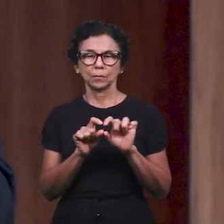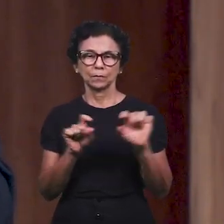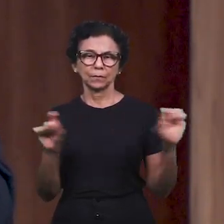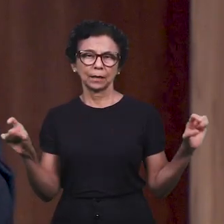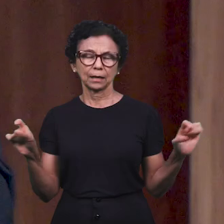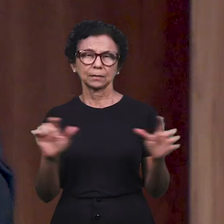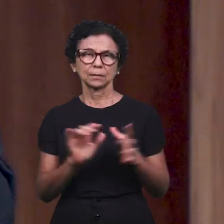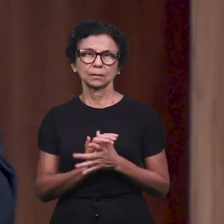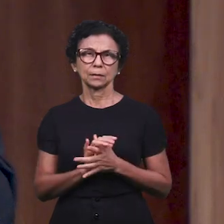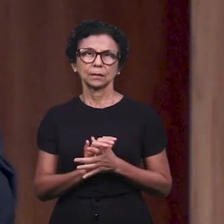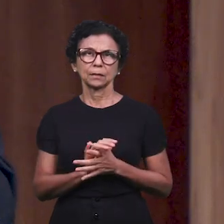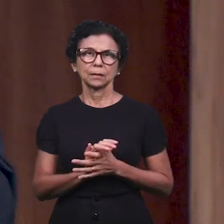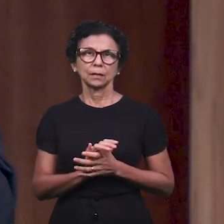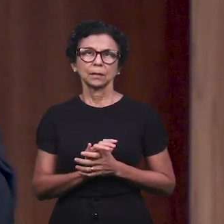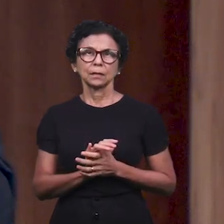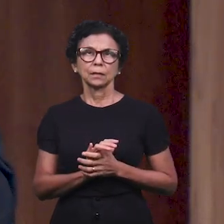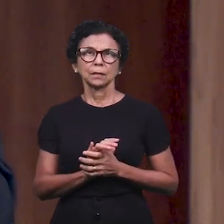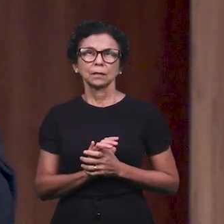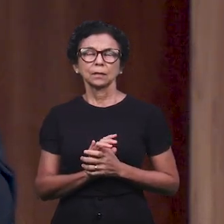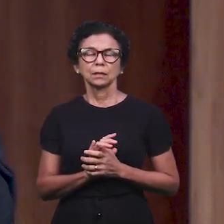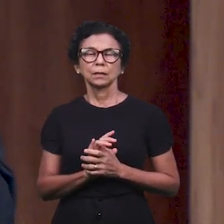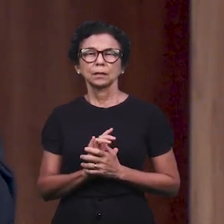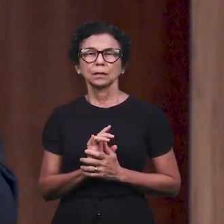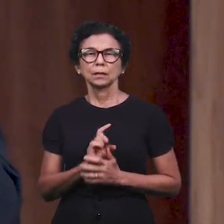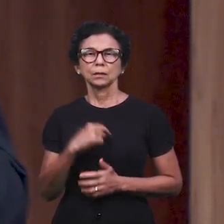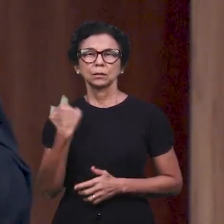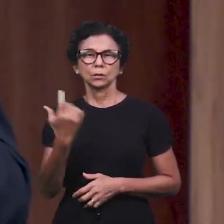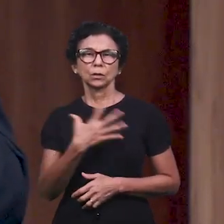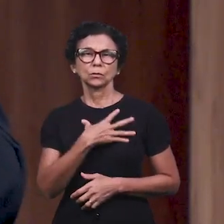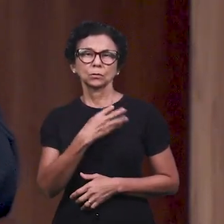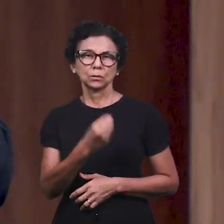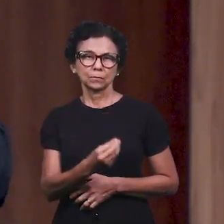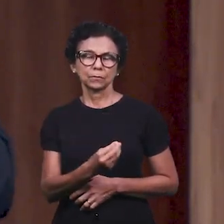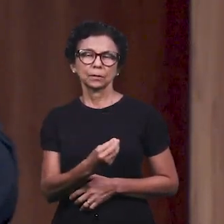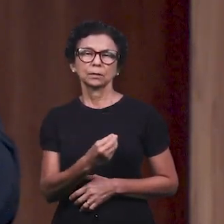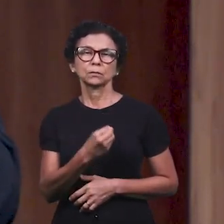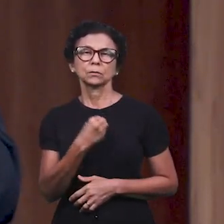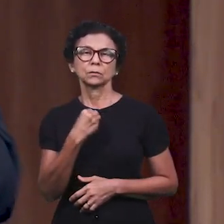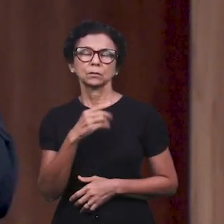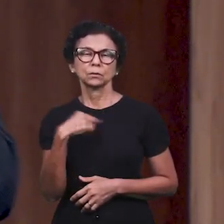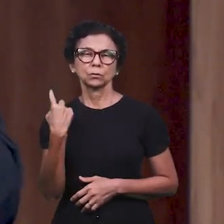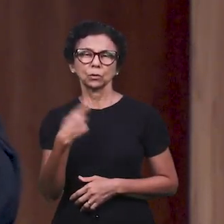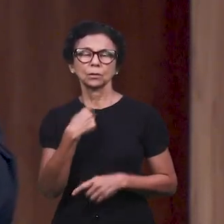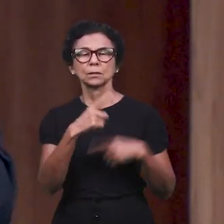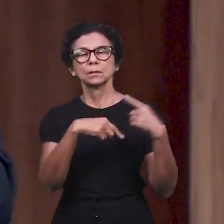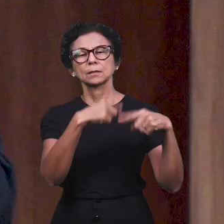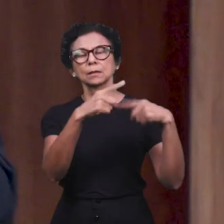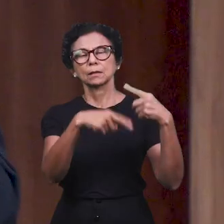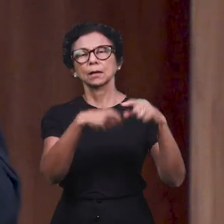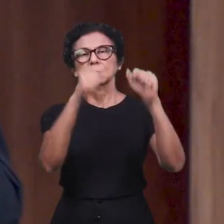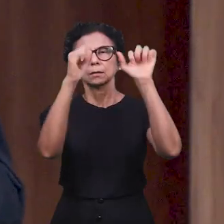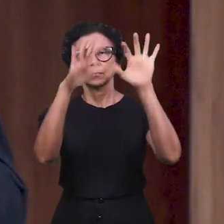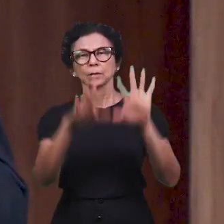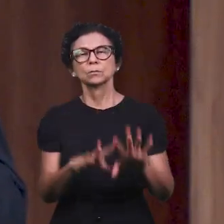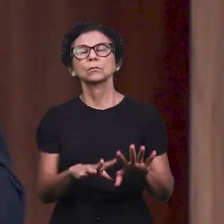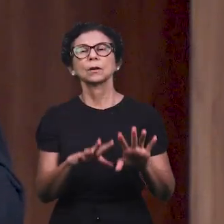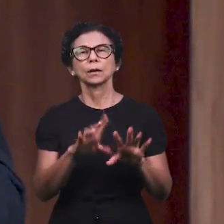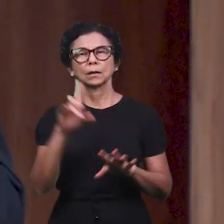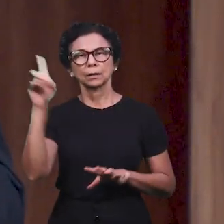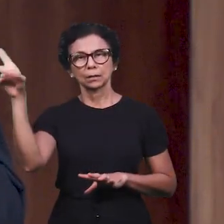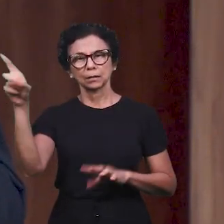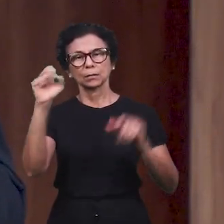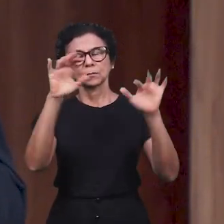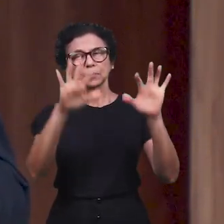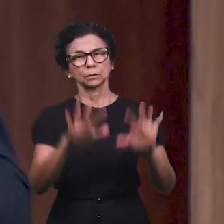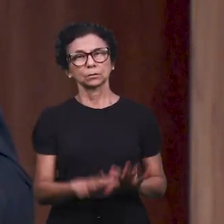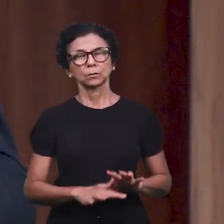filhos falam assim, estou abençoando a tua semente, estou abençoando os teus filhos, Sim, né? A sua descendência. Então, filhos